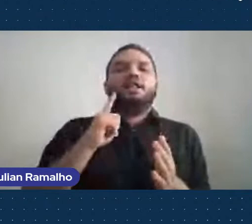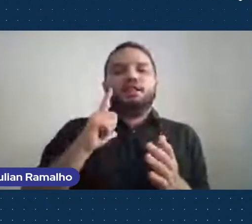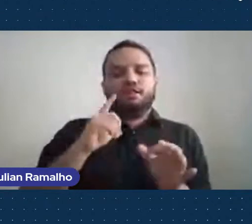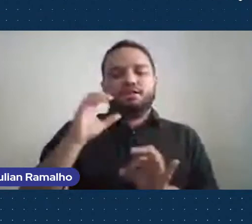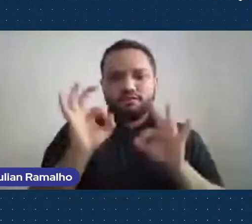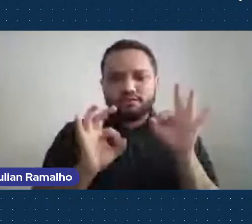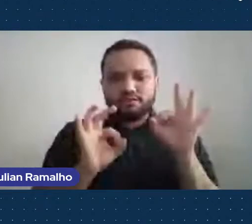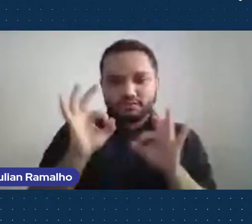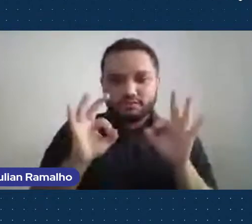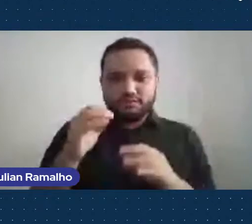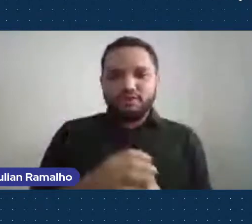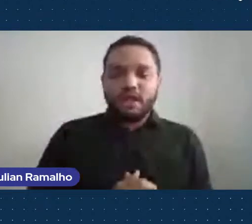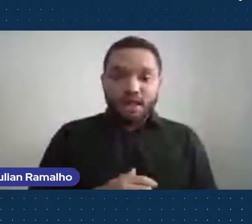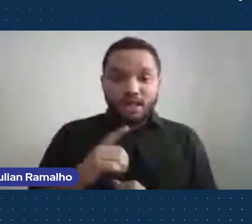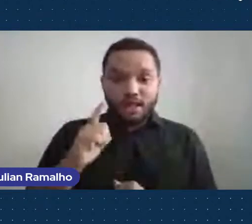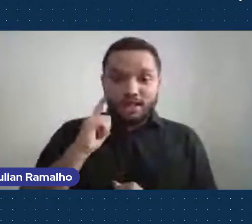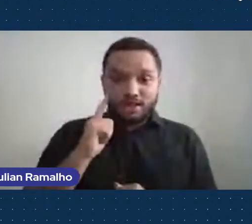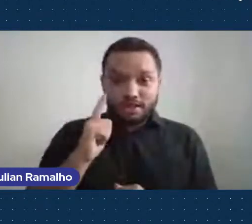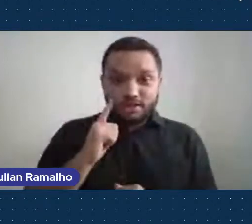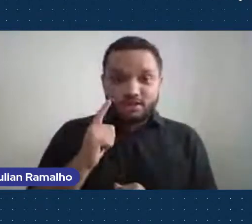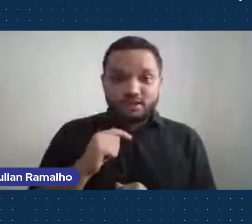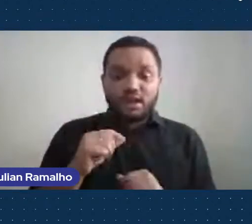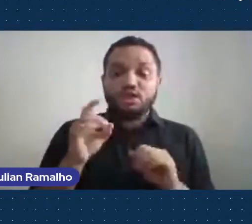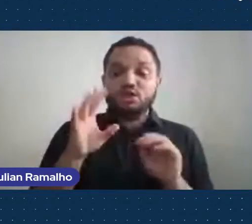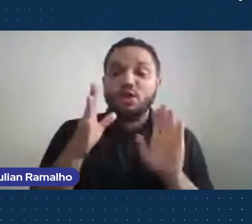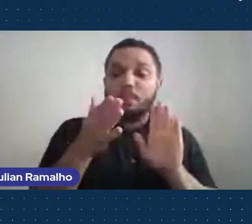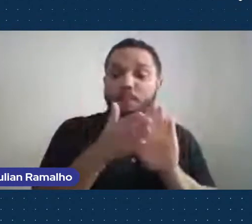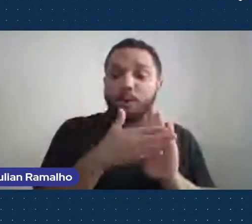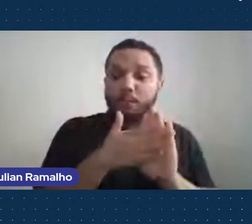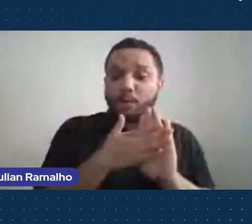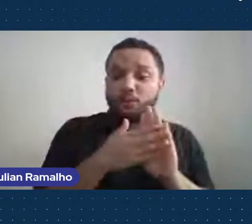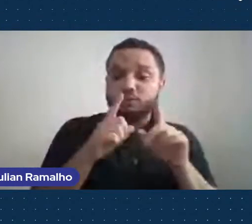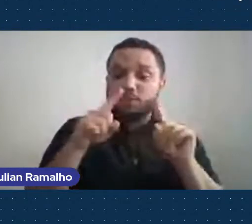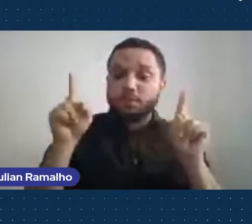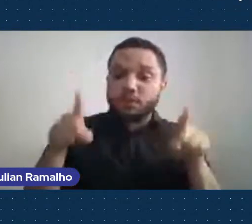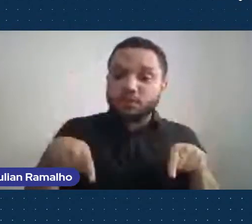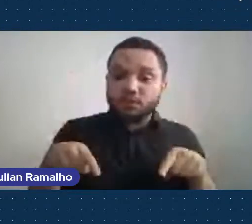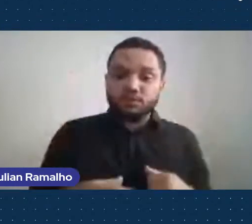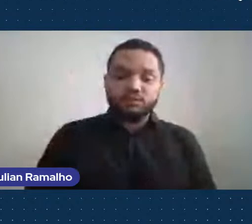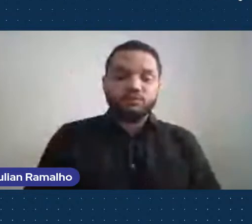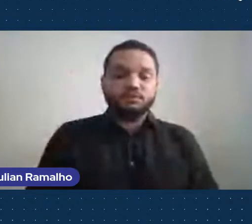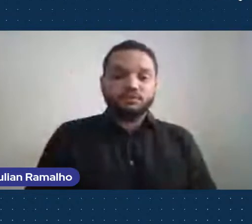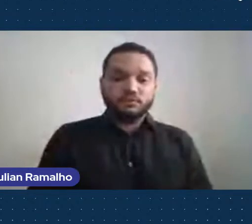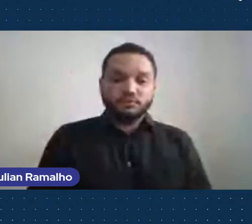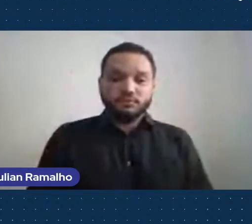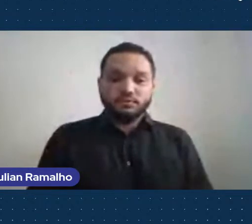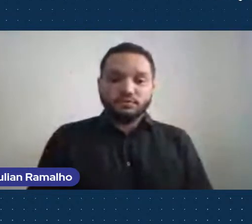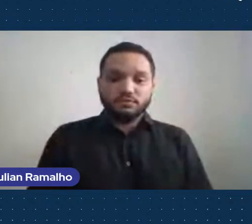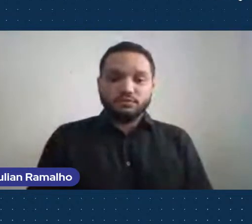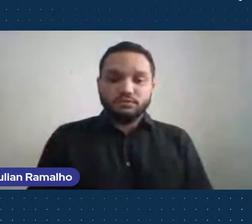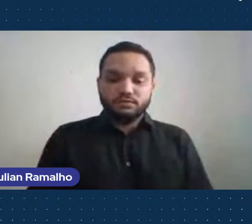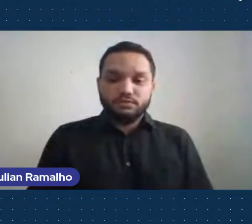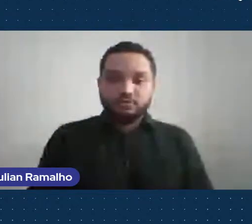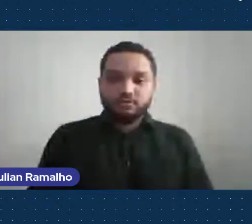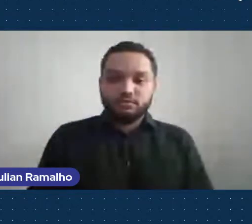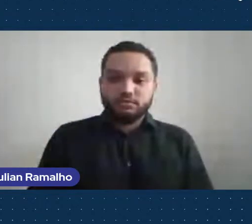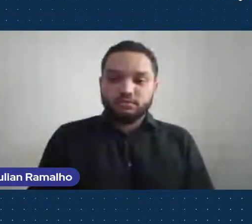tese, ela existe como proposta, como planejamento, né? Mas,